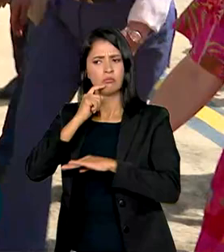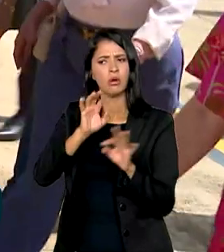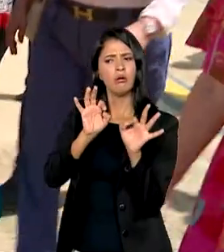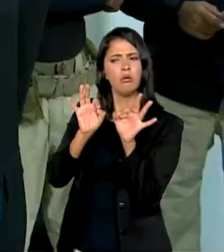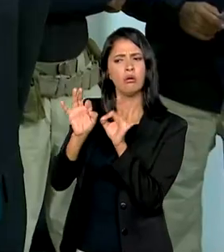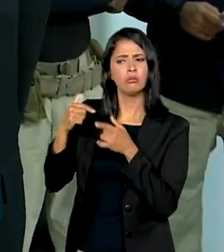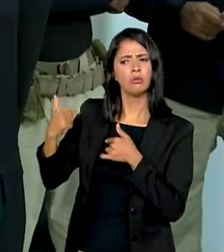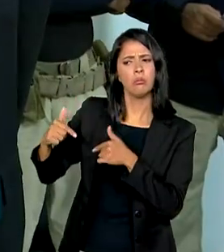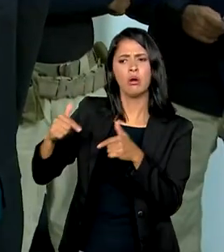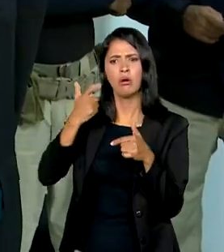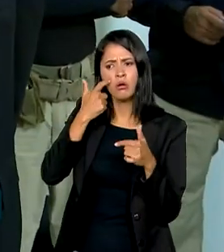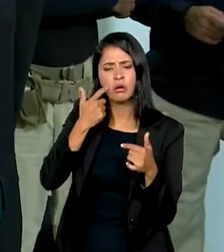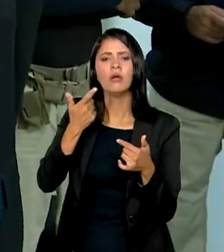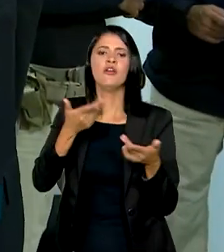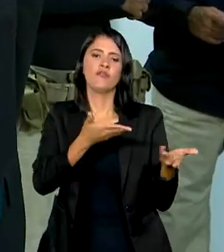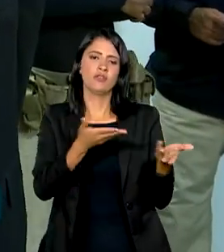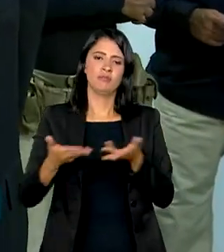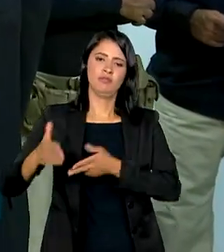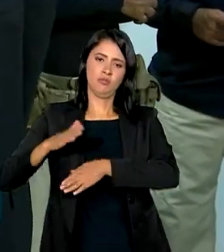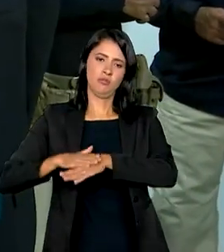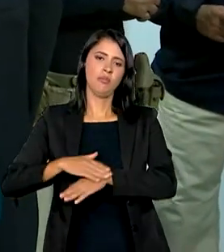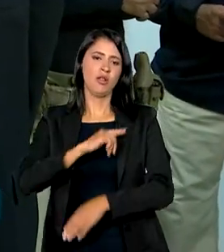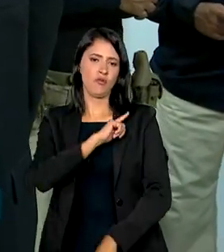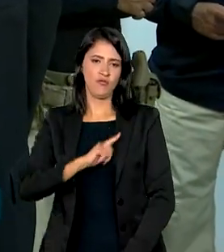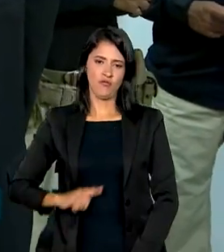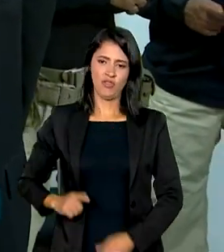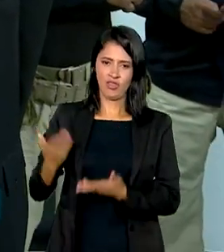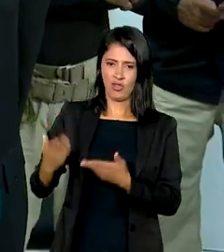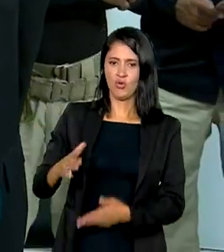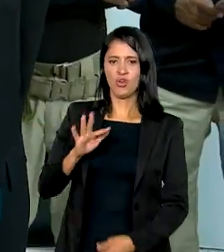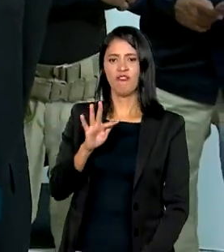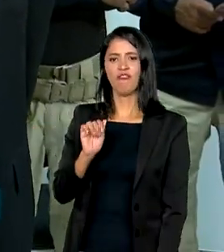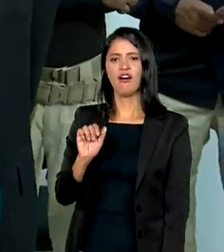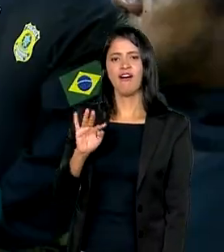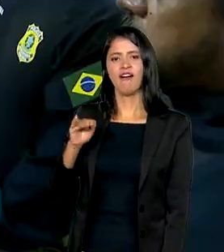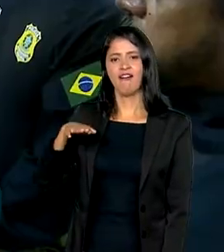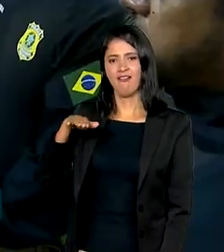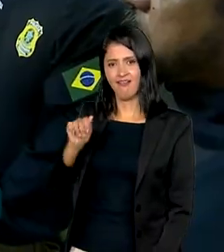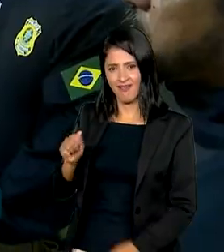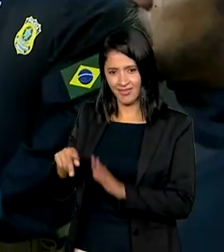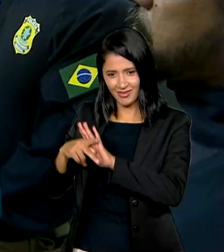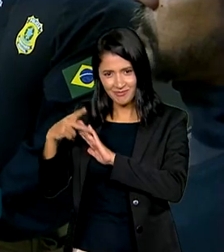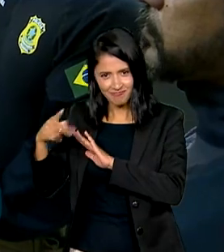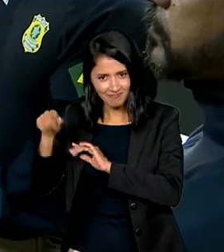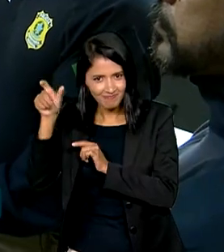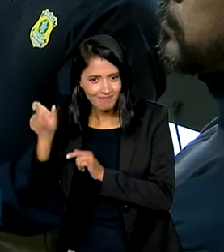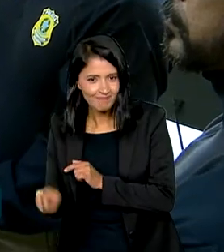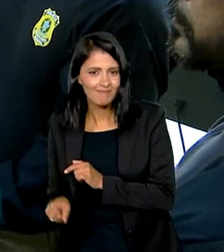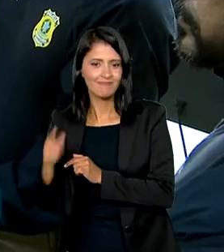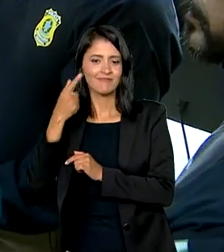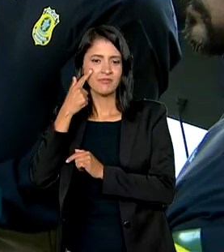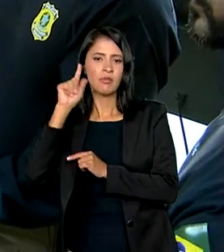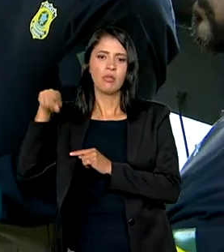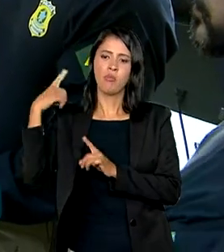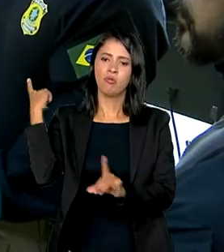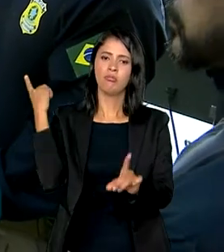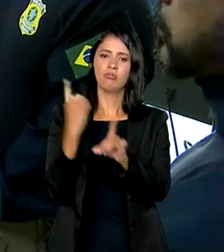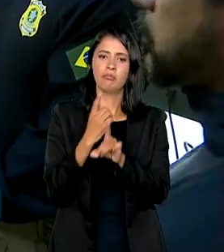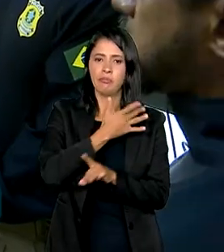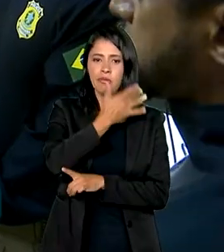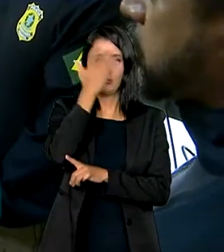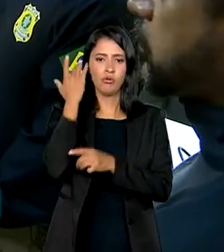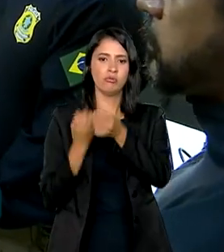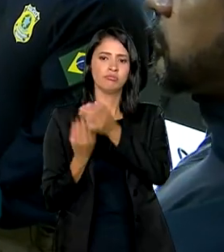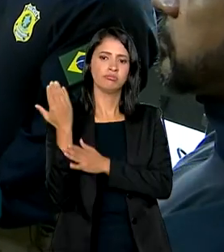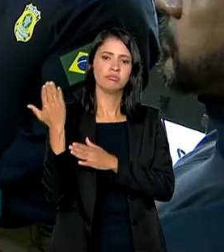os trabalhos e foi recebido pela governadora do estado, Fátima Bezerra. Após se reunir com o pessoal que elabora